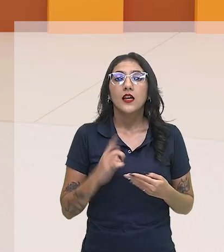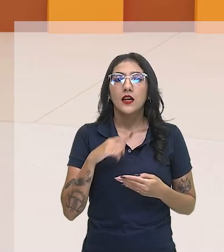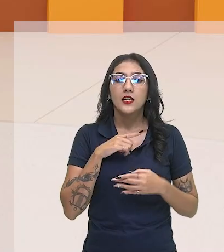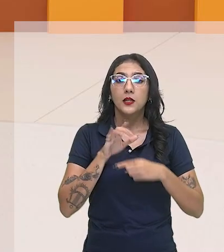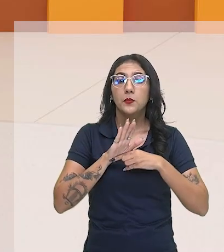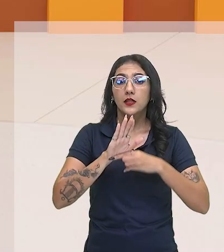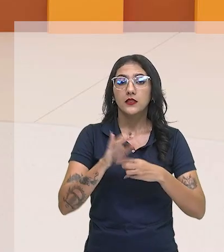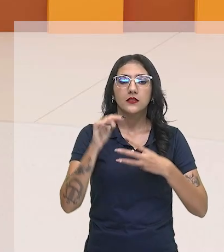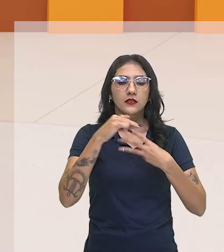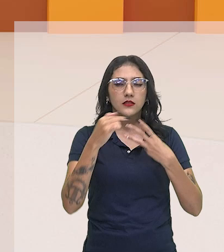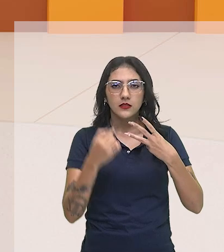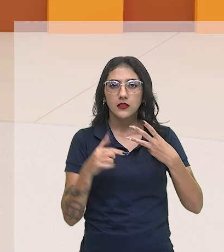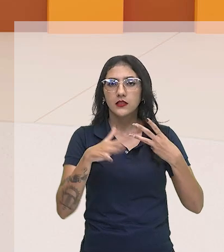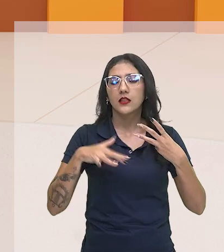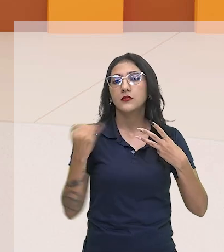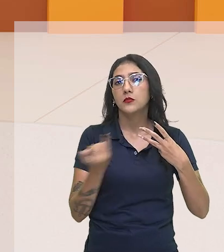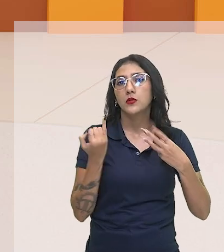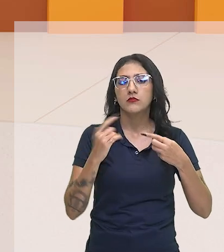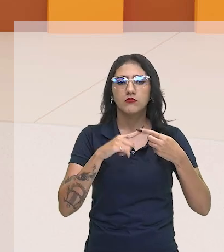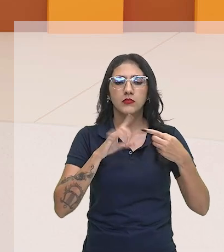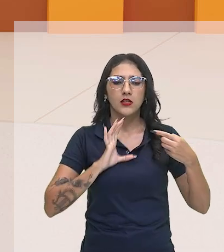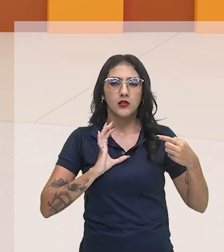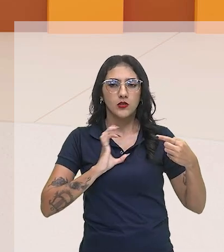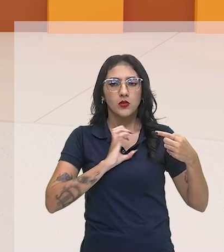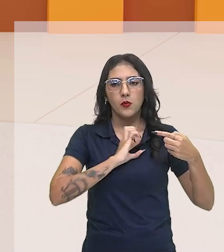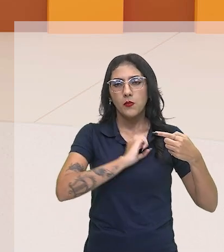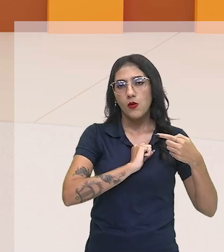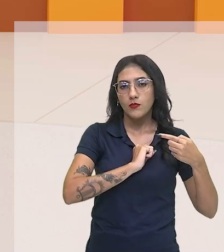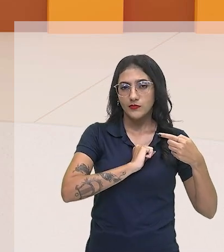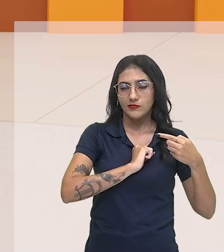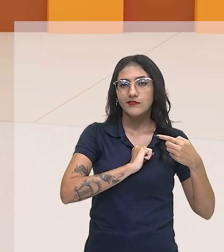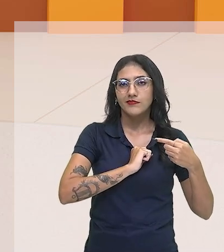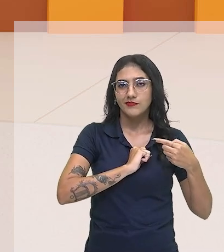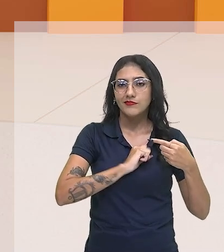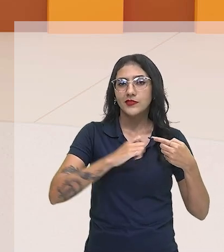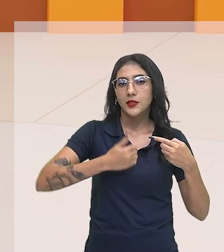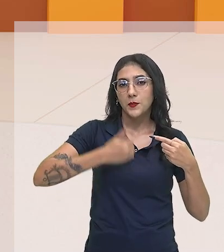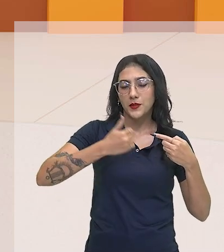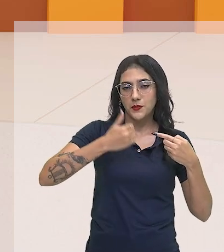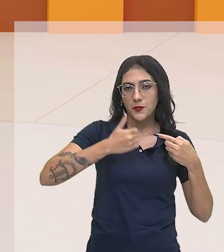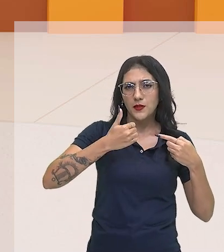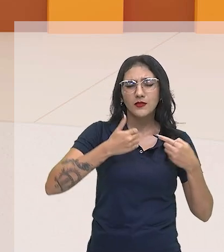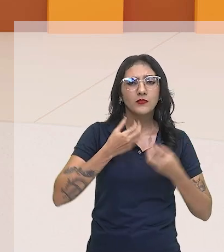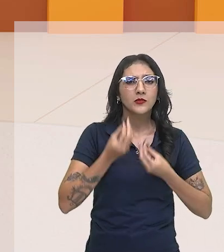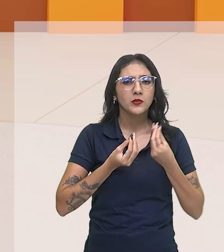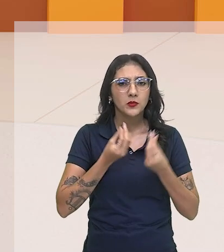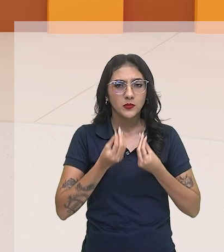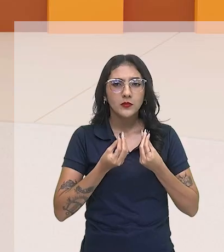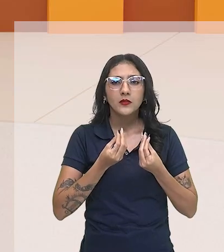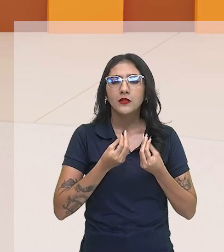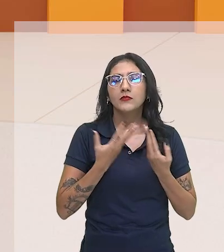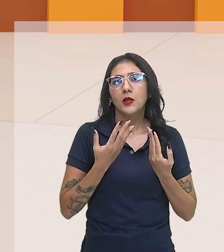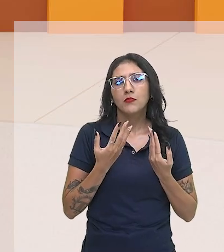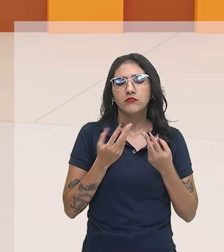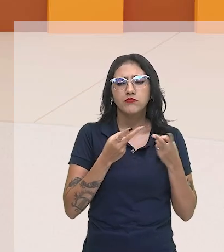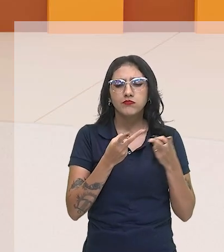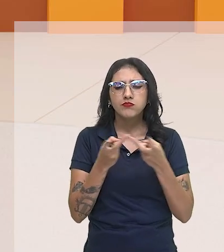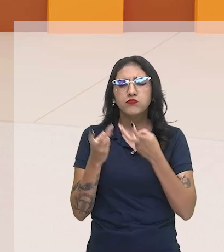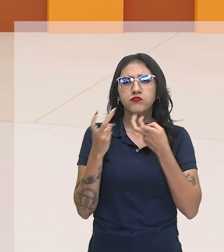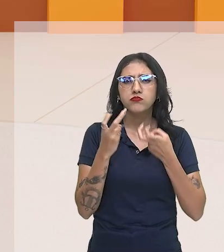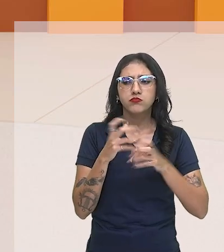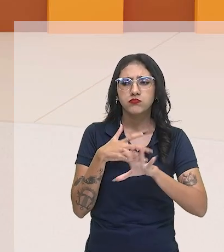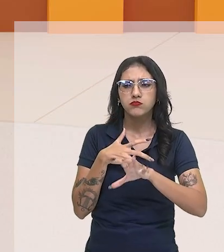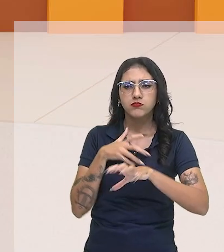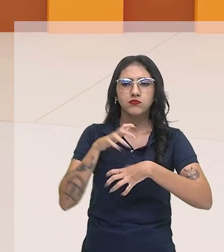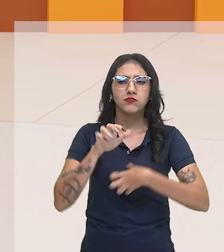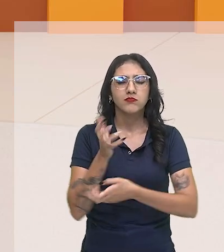do reconhecimento, que ele chama de esfera do amor, que é a primeira esfera, né? O reconhecimento recíproco ocorre